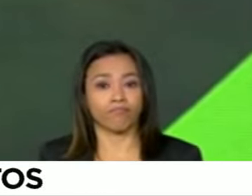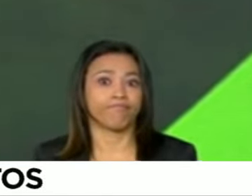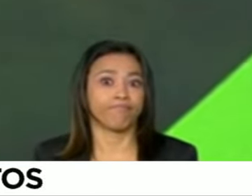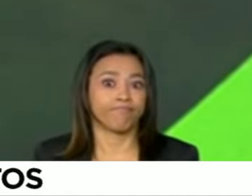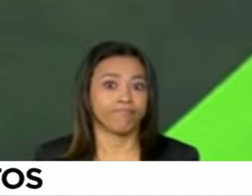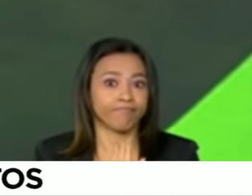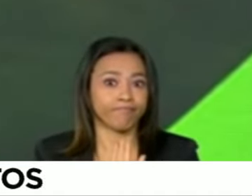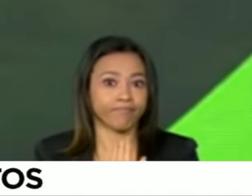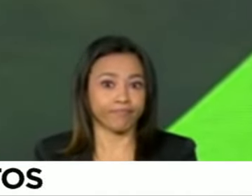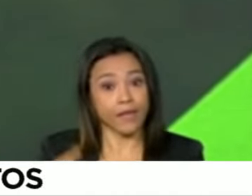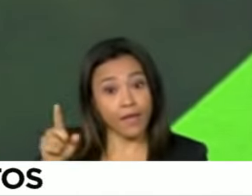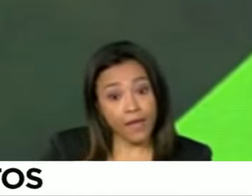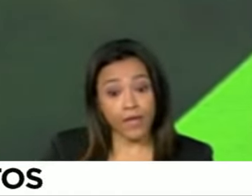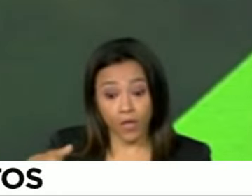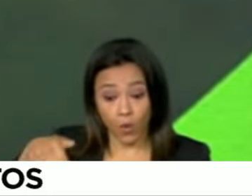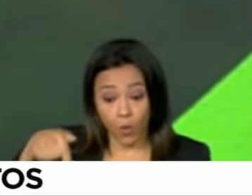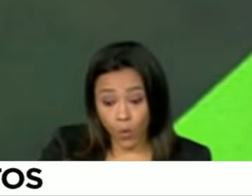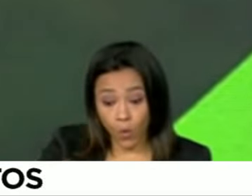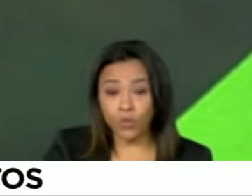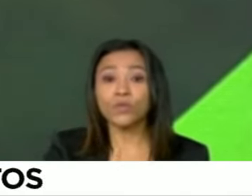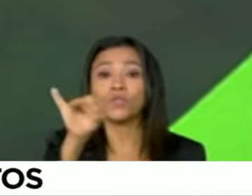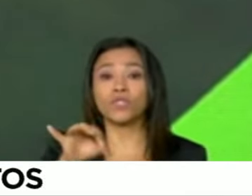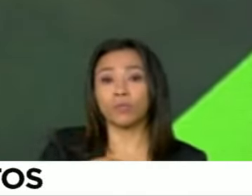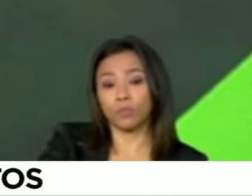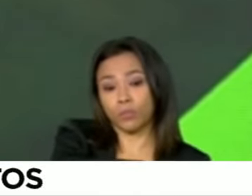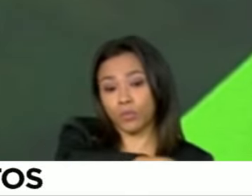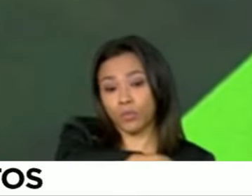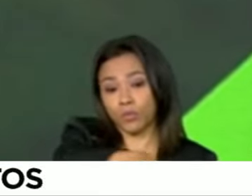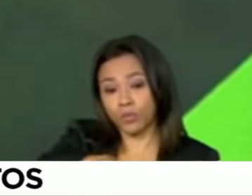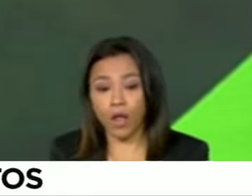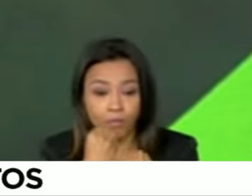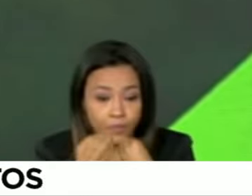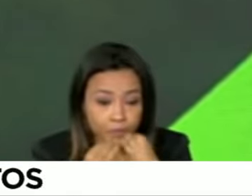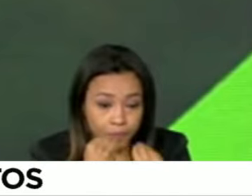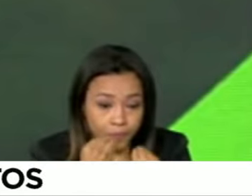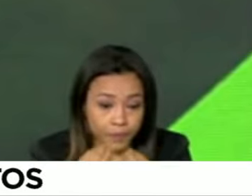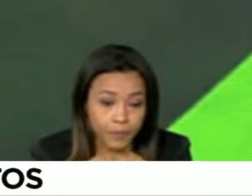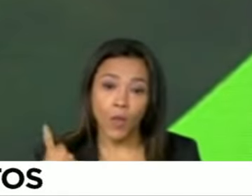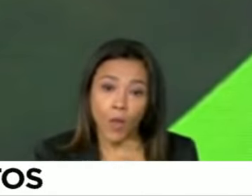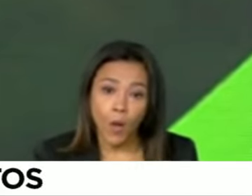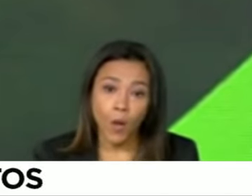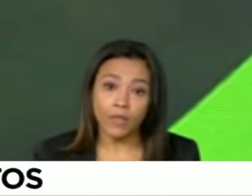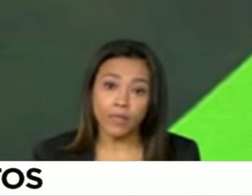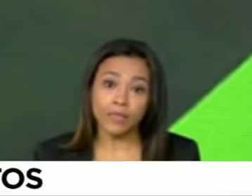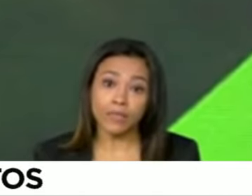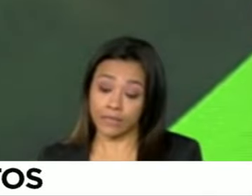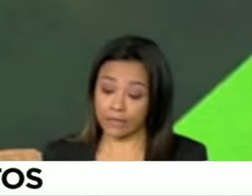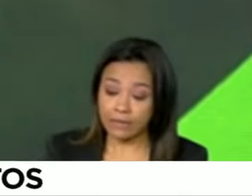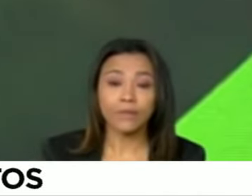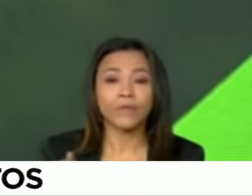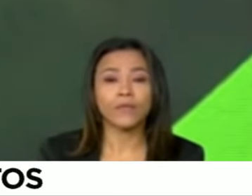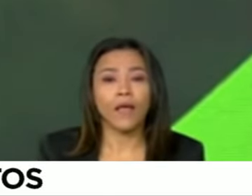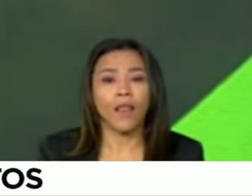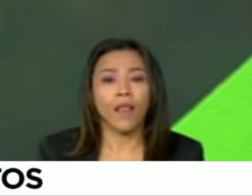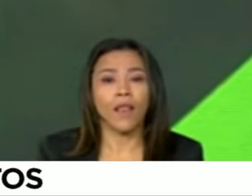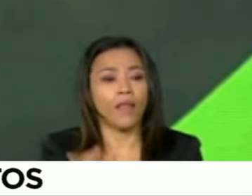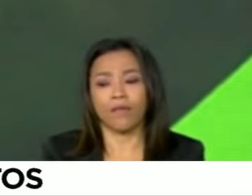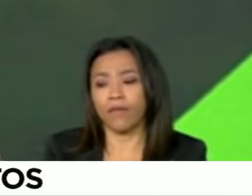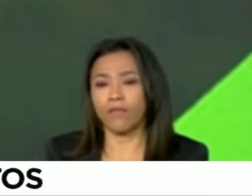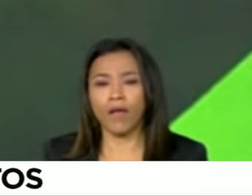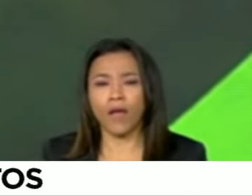muito simbólico. Nesse Dia Mundial da Alimentação, a gente dar esse grande passo para levar alimentos frescos, comidas